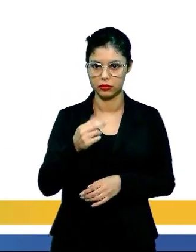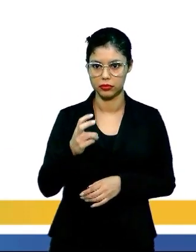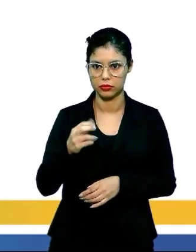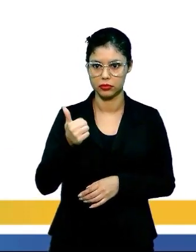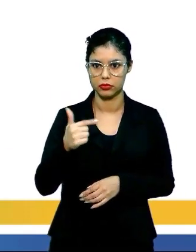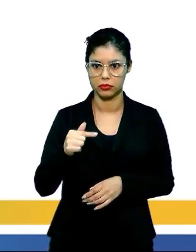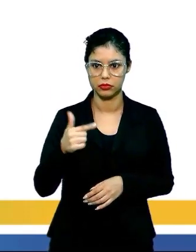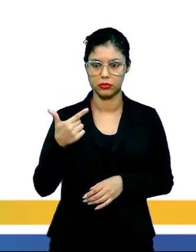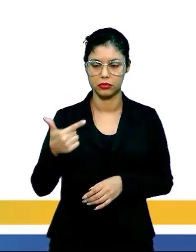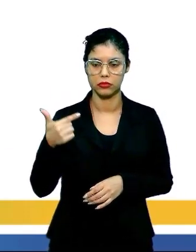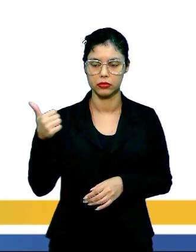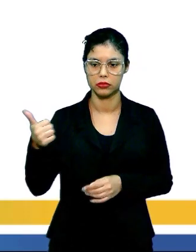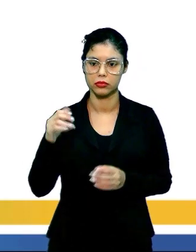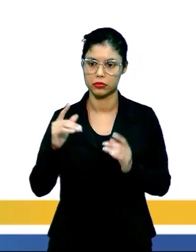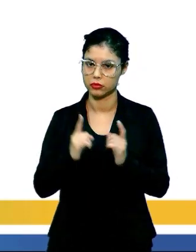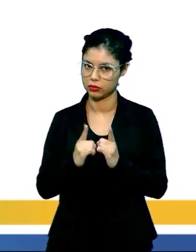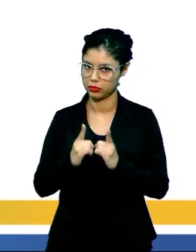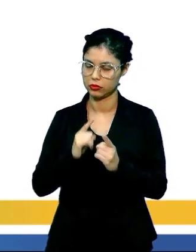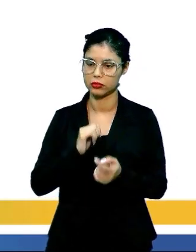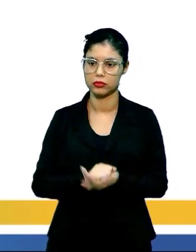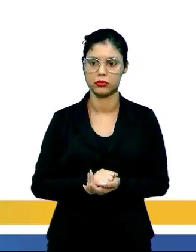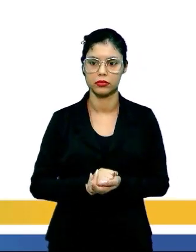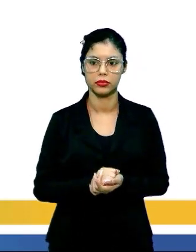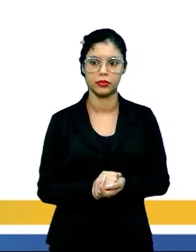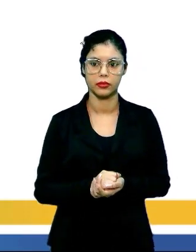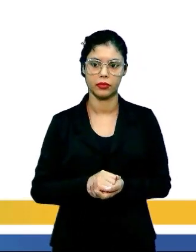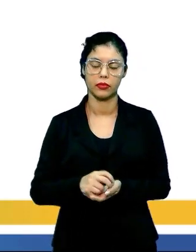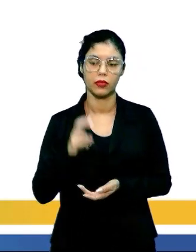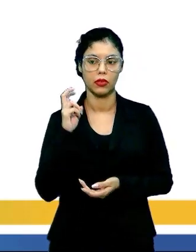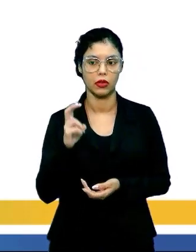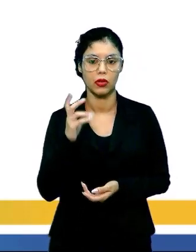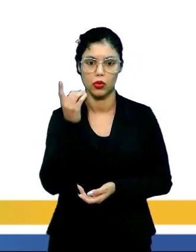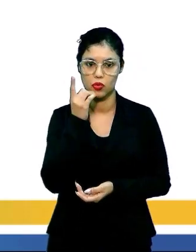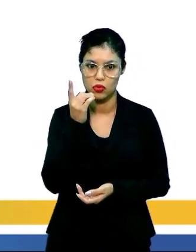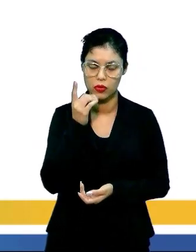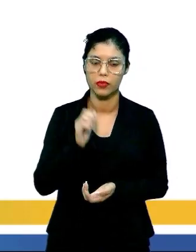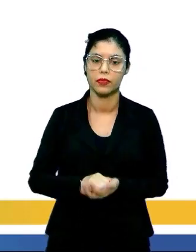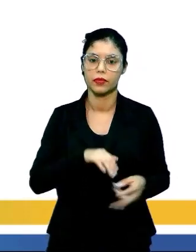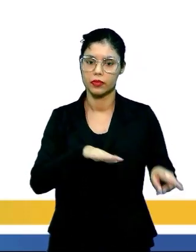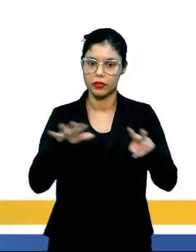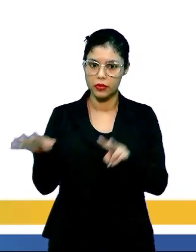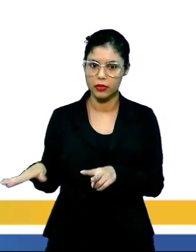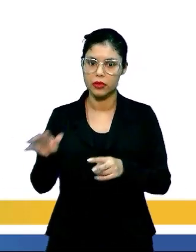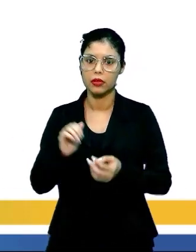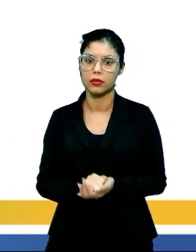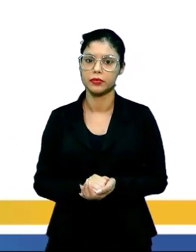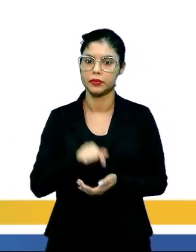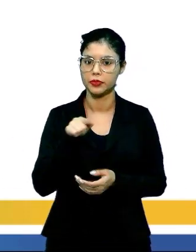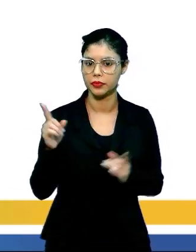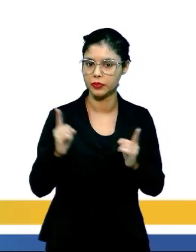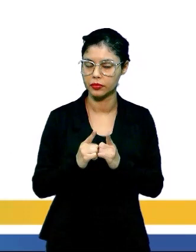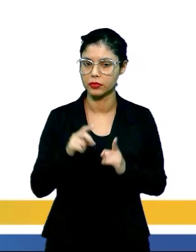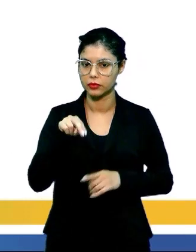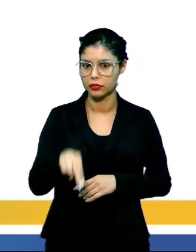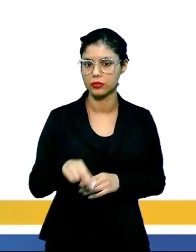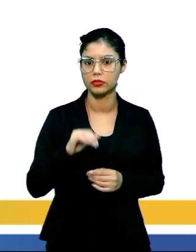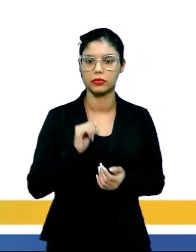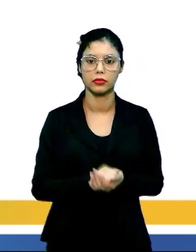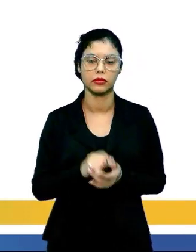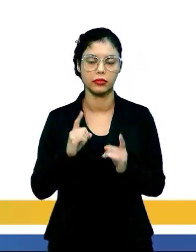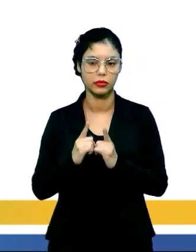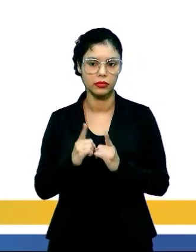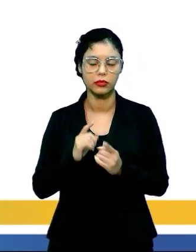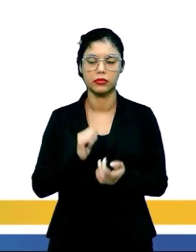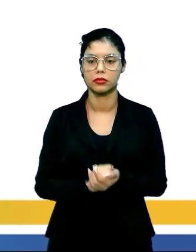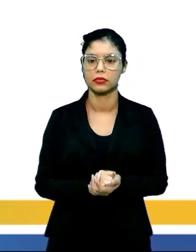19, 15, 17 e 21 clientes. No 5º dia útil dessa semana, esse gerente atendeu N